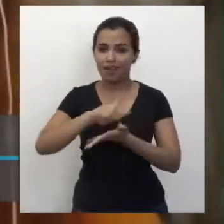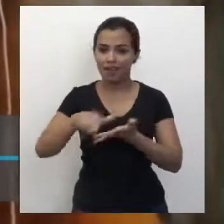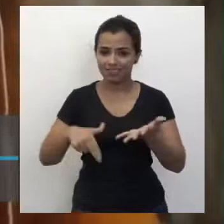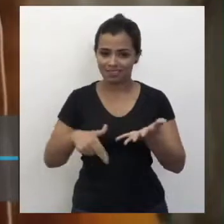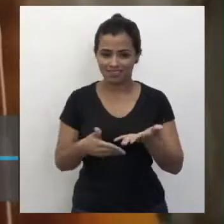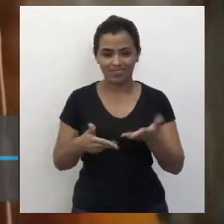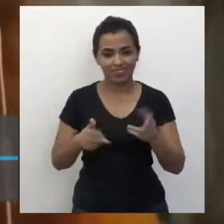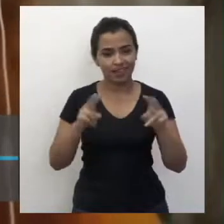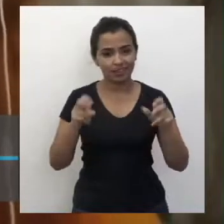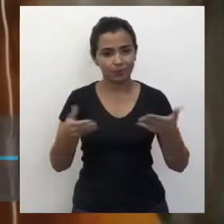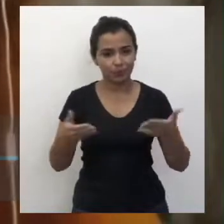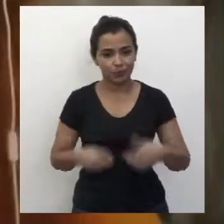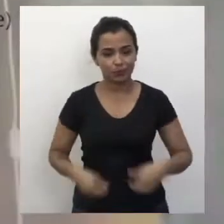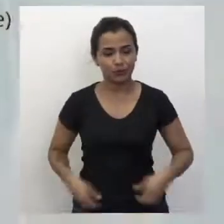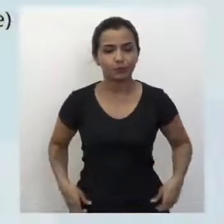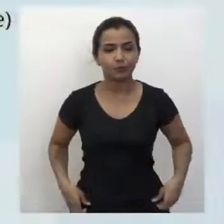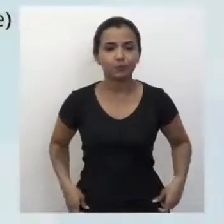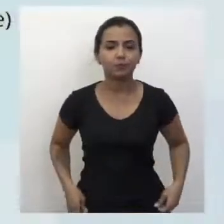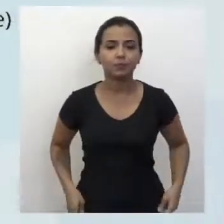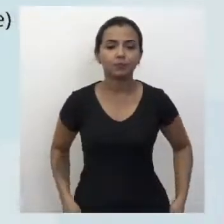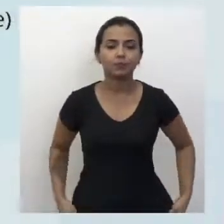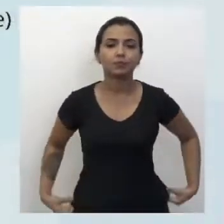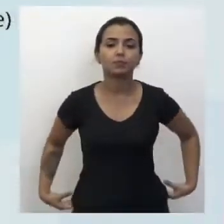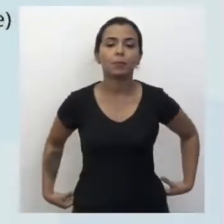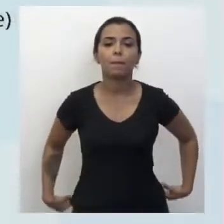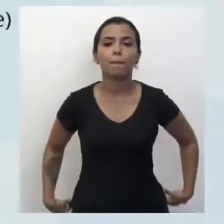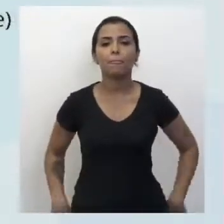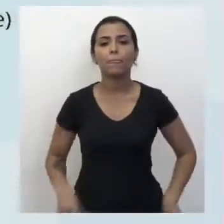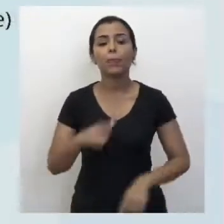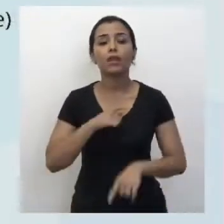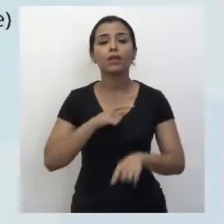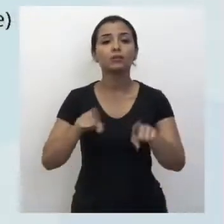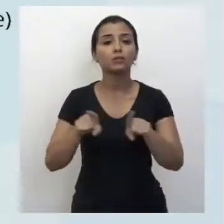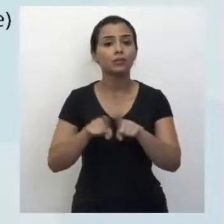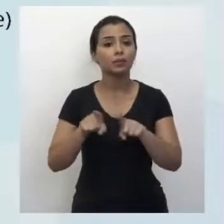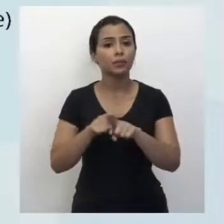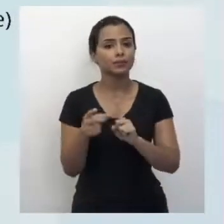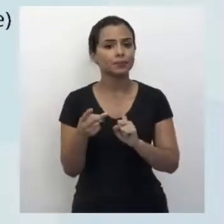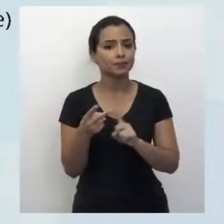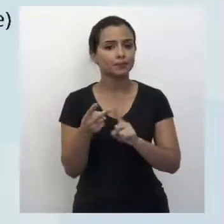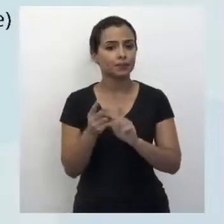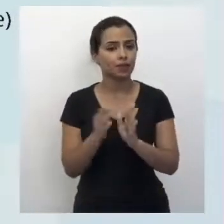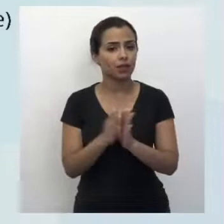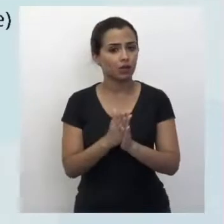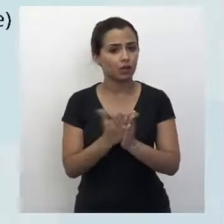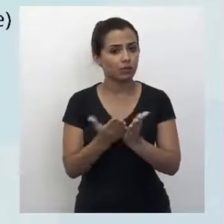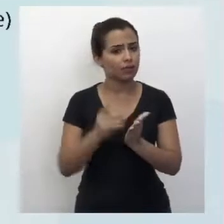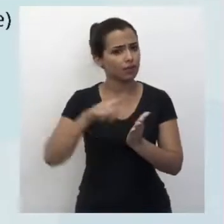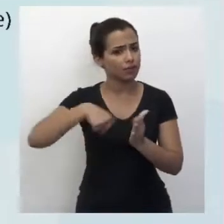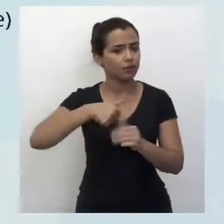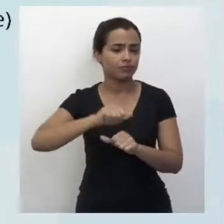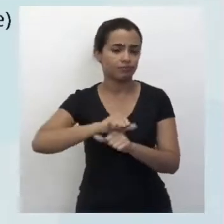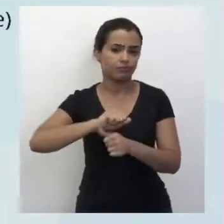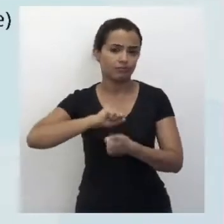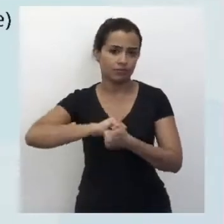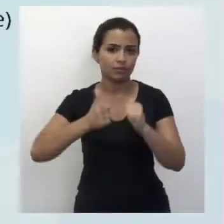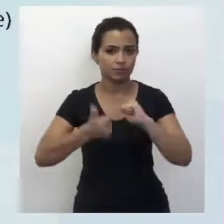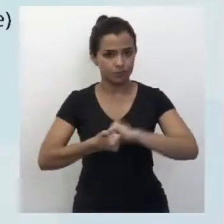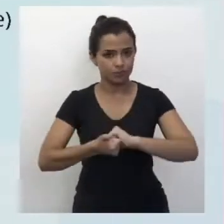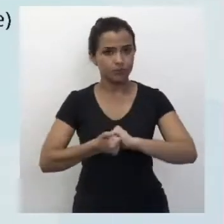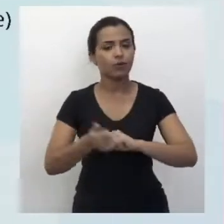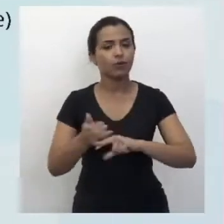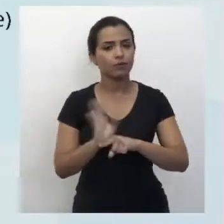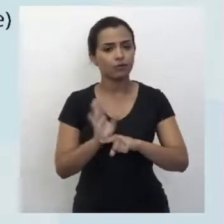título da nossa aula de hoje. Trouxe também um livro que depois virou filme, né? Mas a obra original